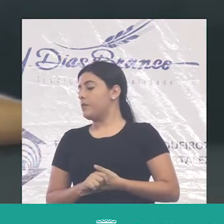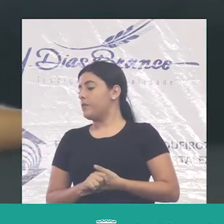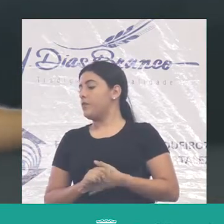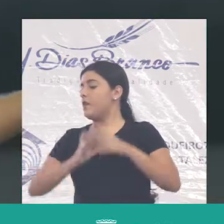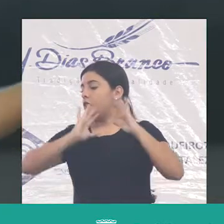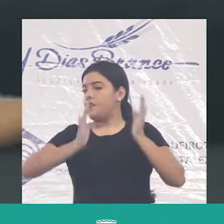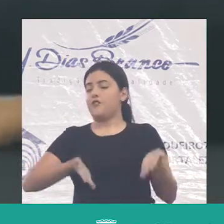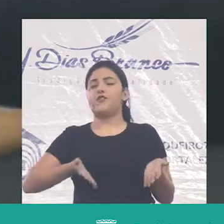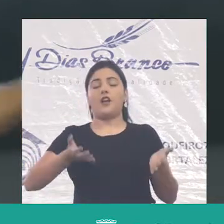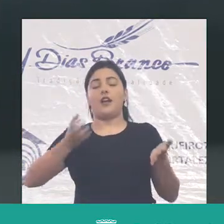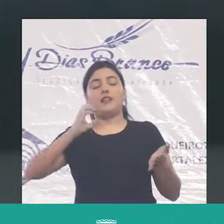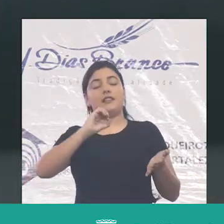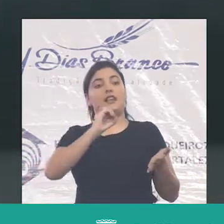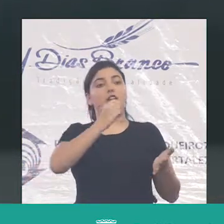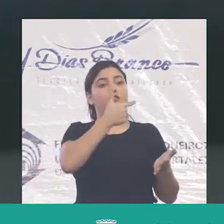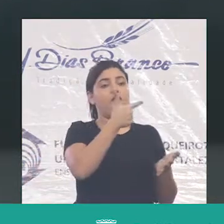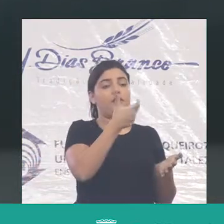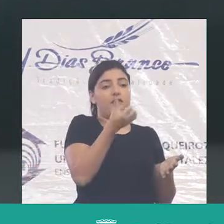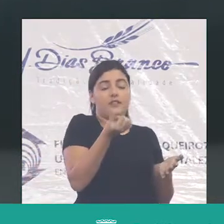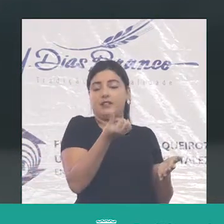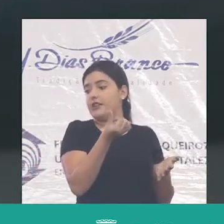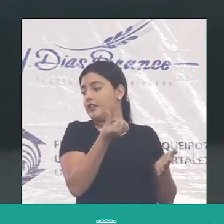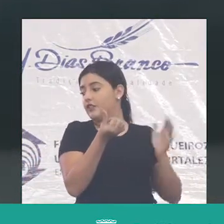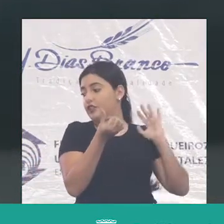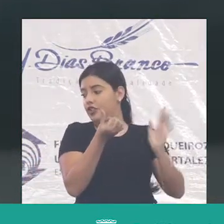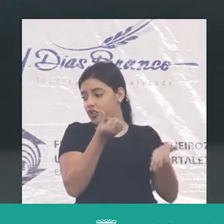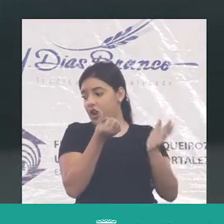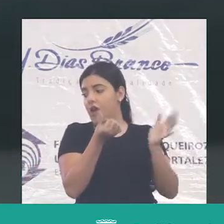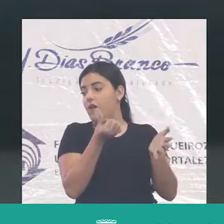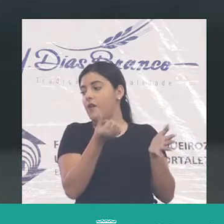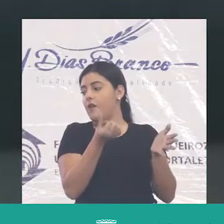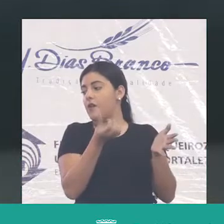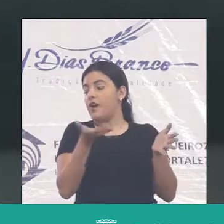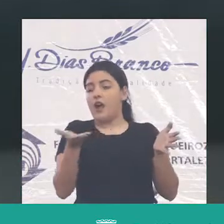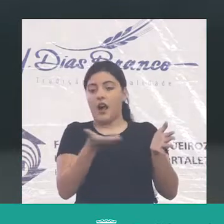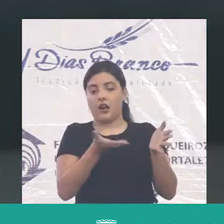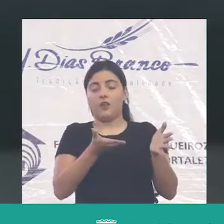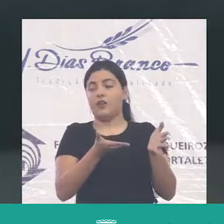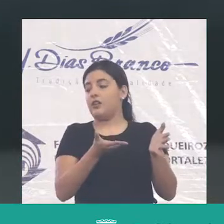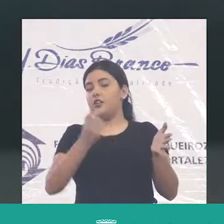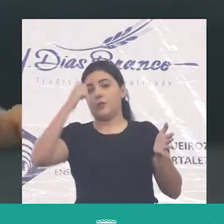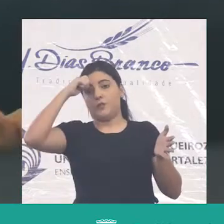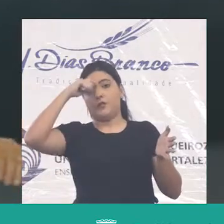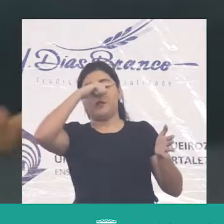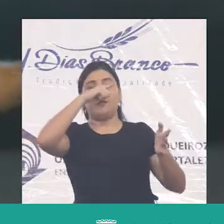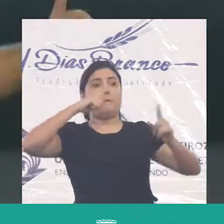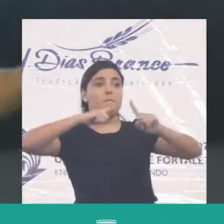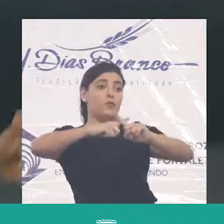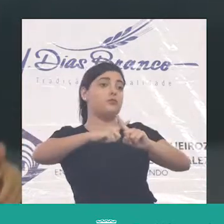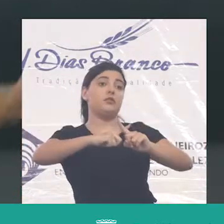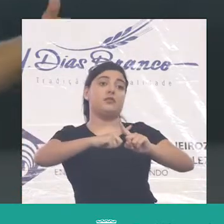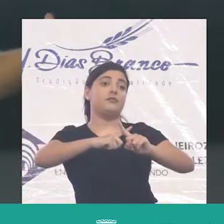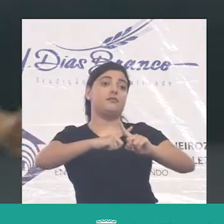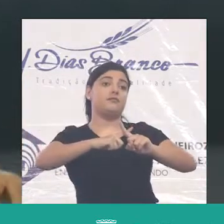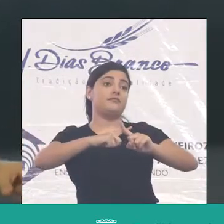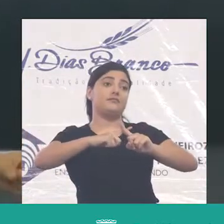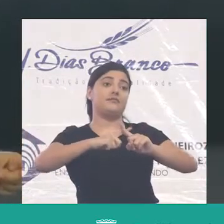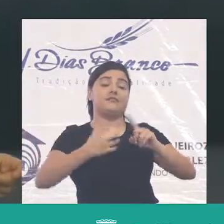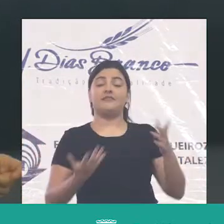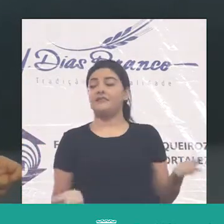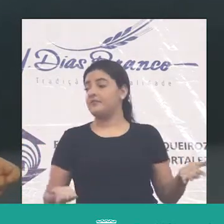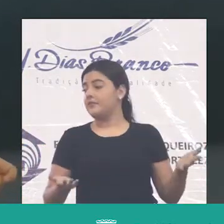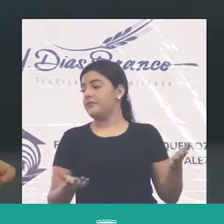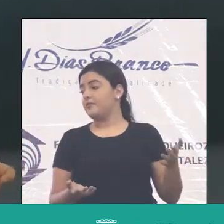falou na questão que vale 0,26. Agora eu vou fazer a coisa mais difícil da questão, que é multiplicar.